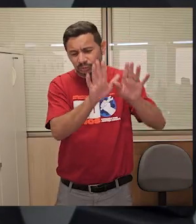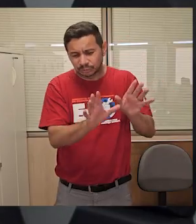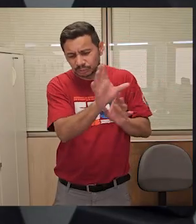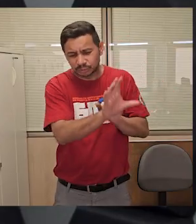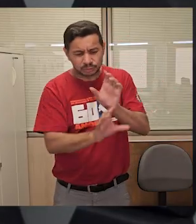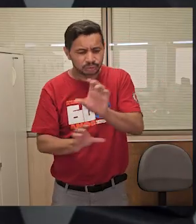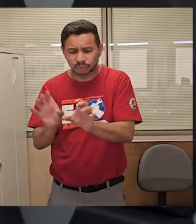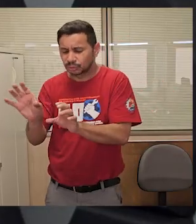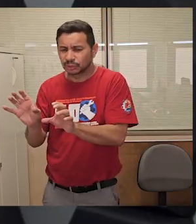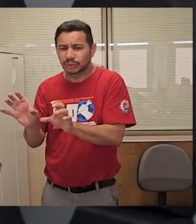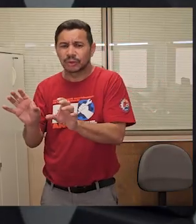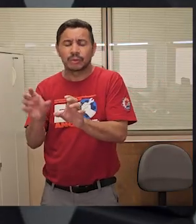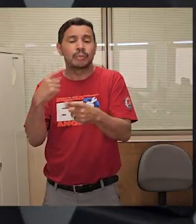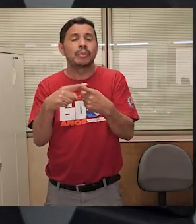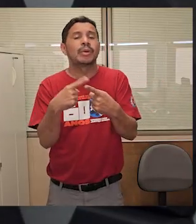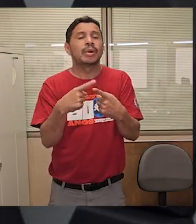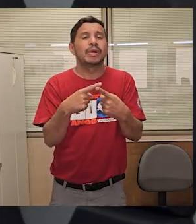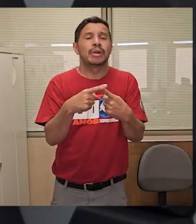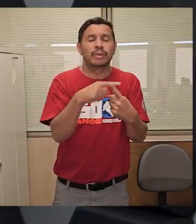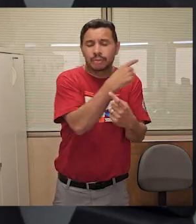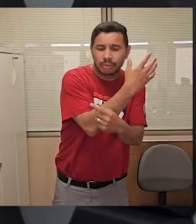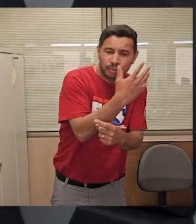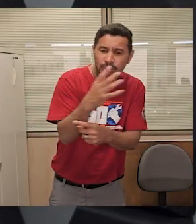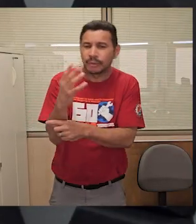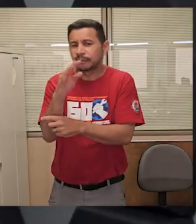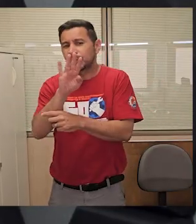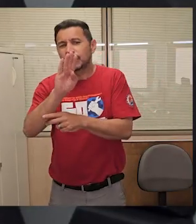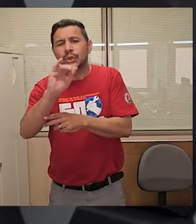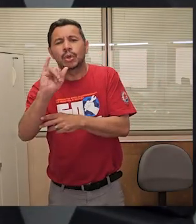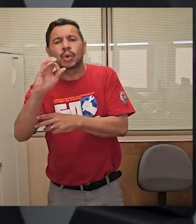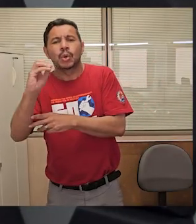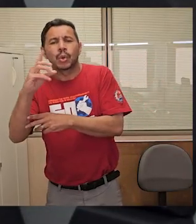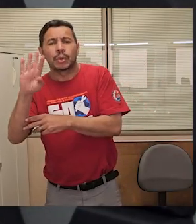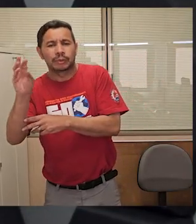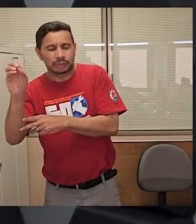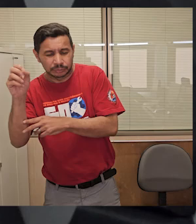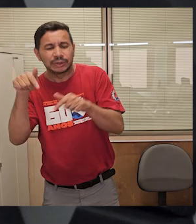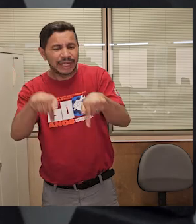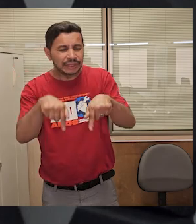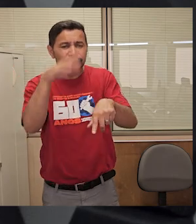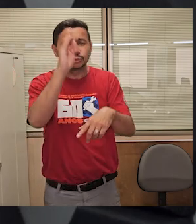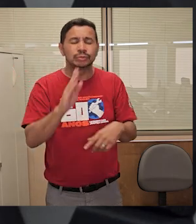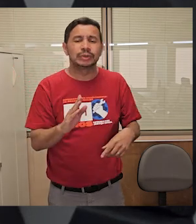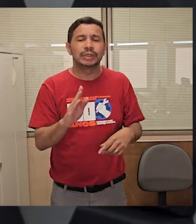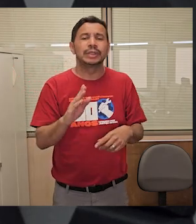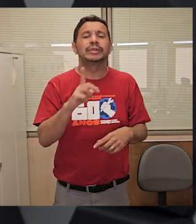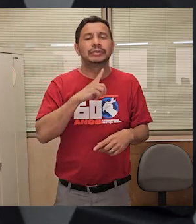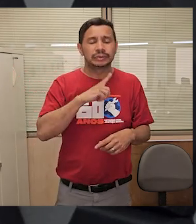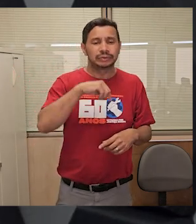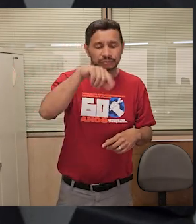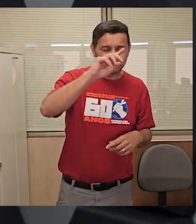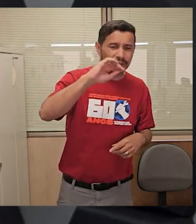maior bioma do mundo, está aqui, né? Então, não é à toa que a COP vai ser em Belém do Pará, mas ela